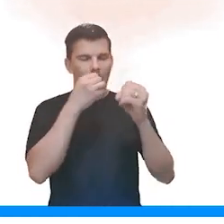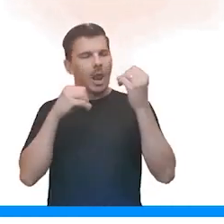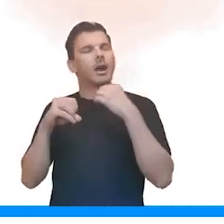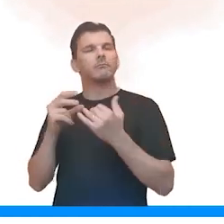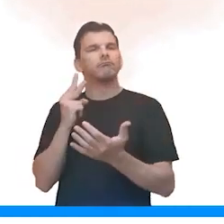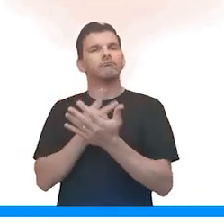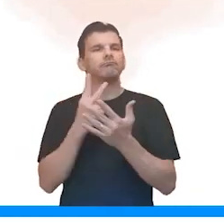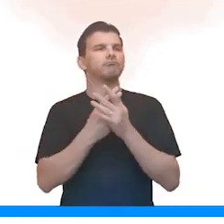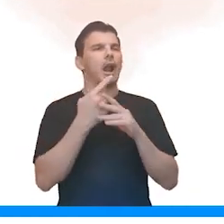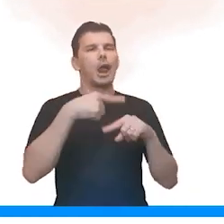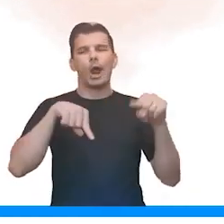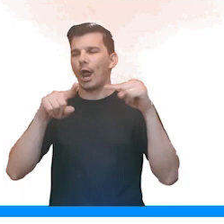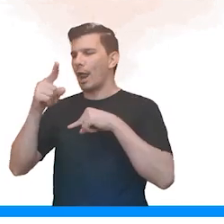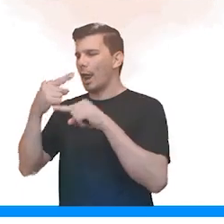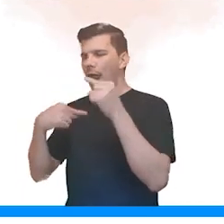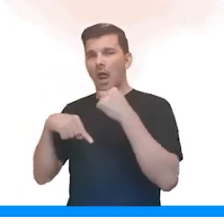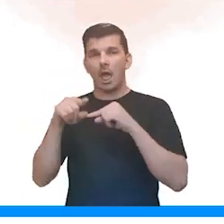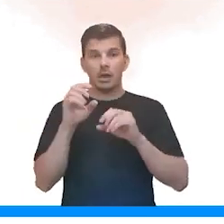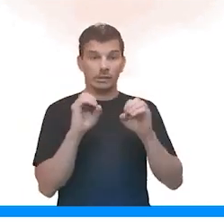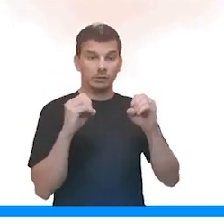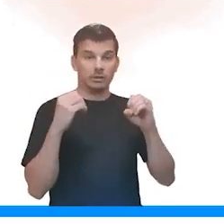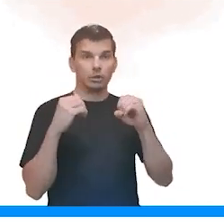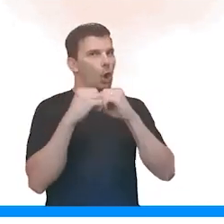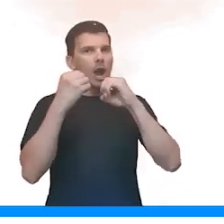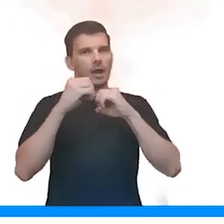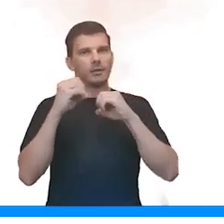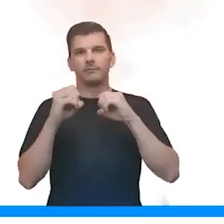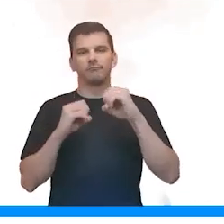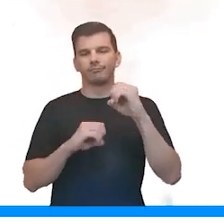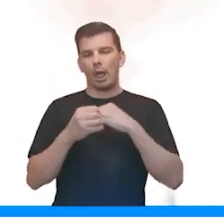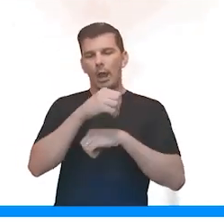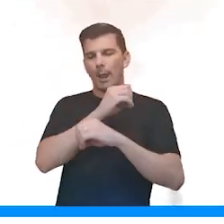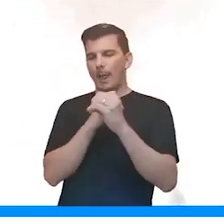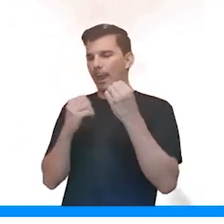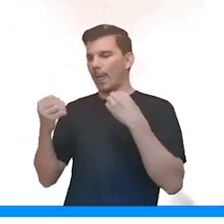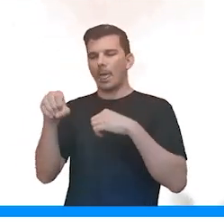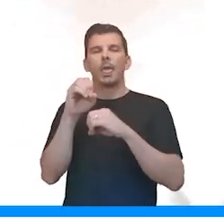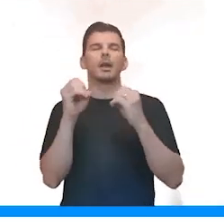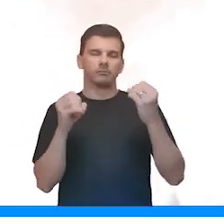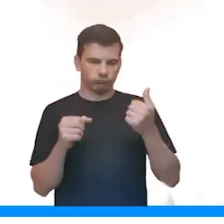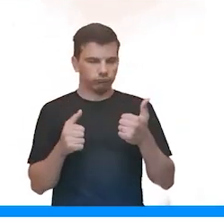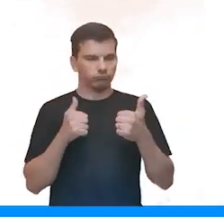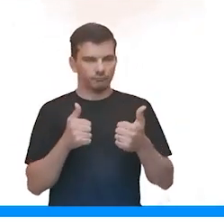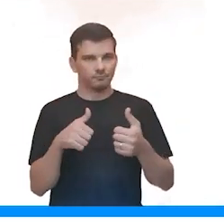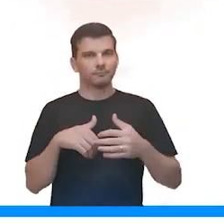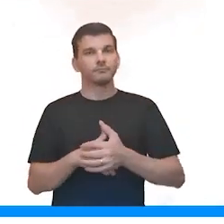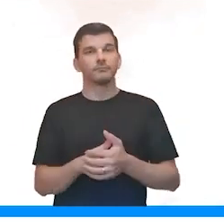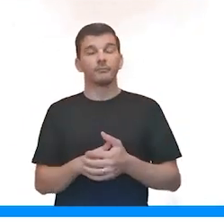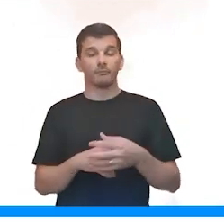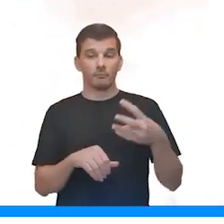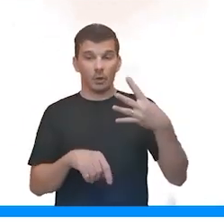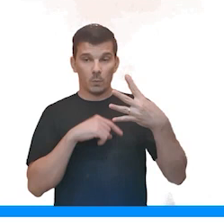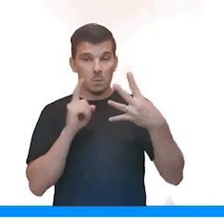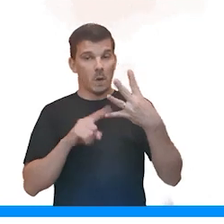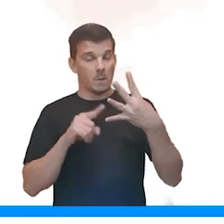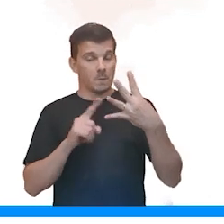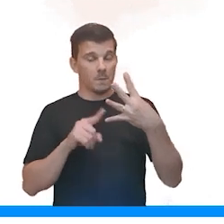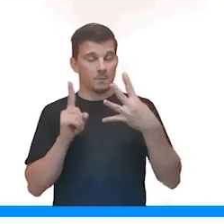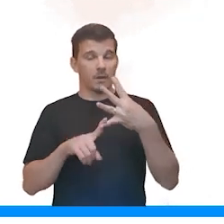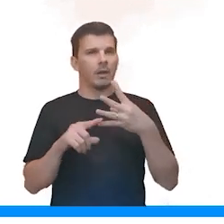sem nenhuma direção preferencial, então elas se movem realmente aleatoriamente e uma bem longe da outra. É como se uma nem visse a outra,